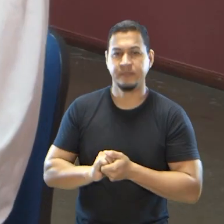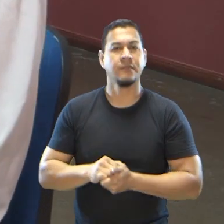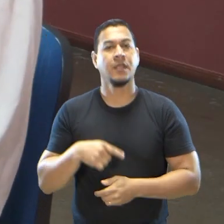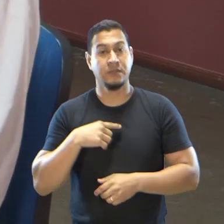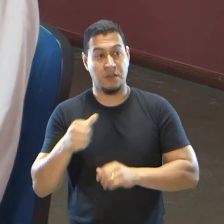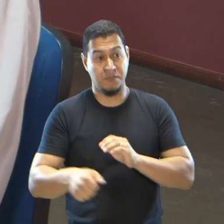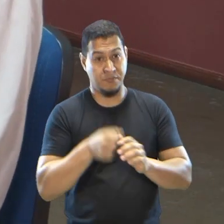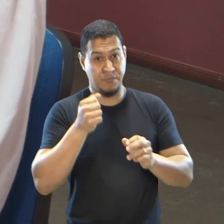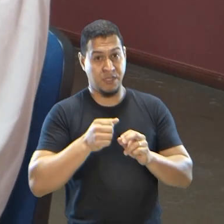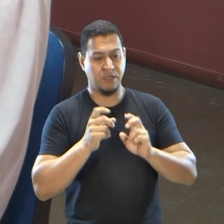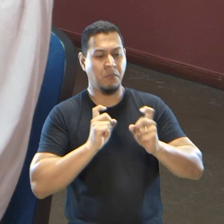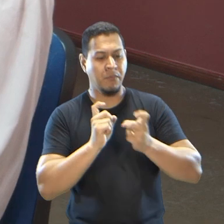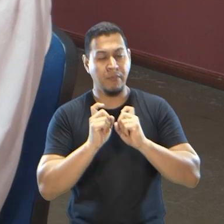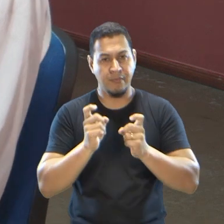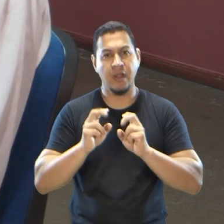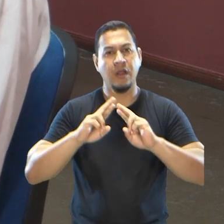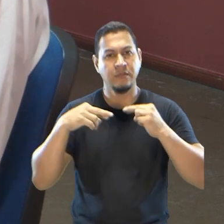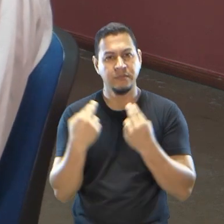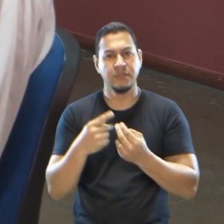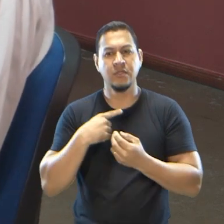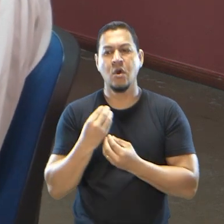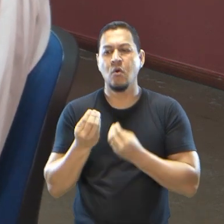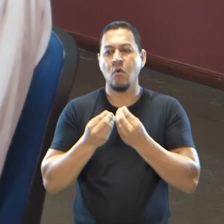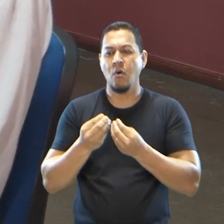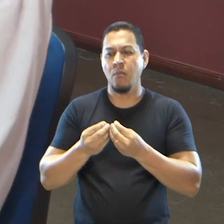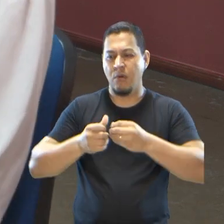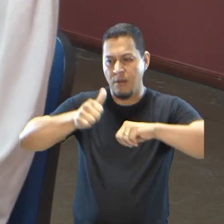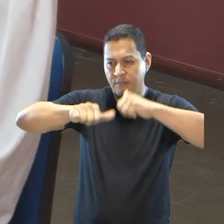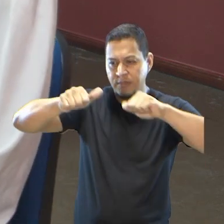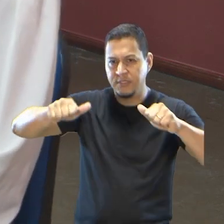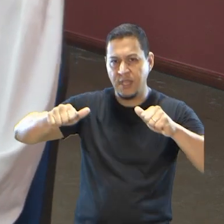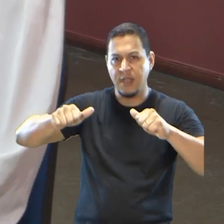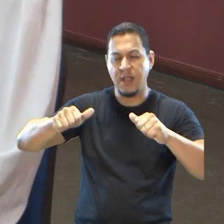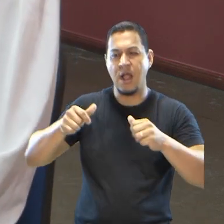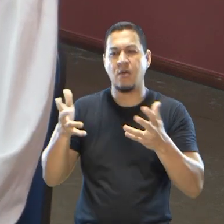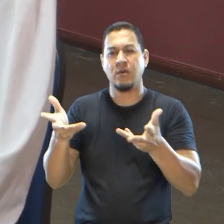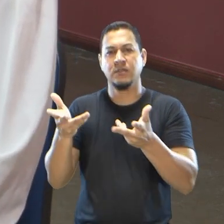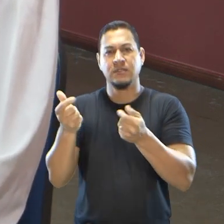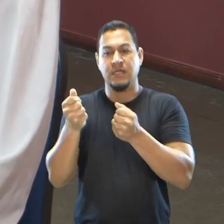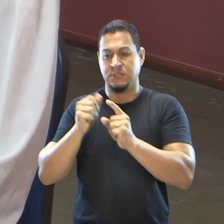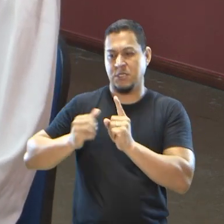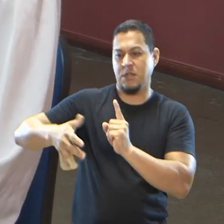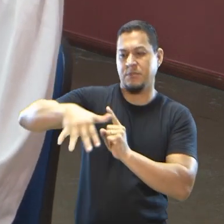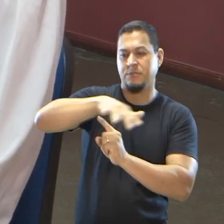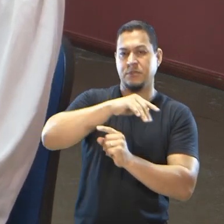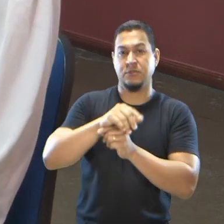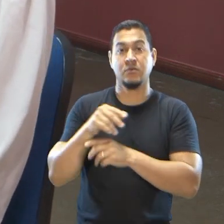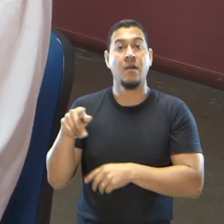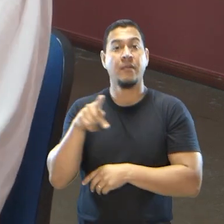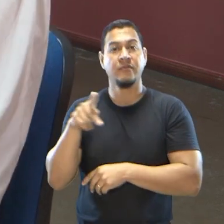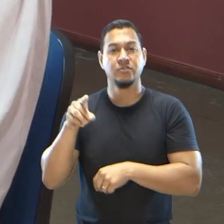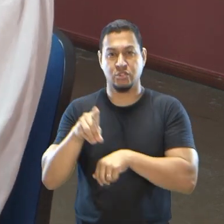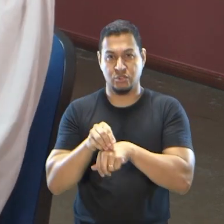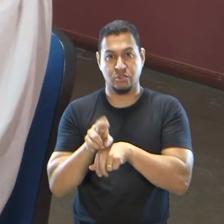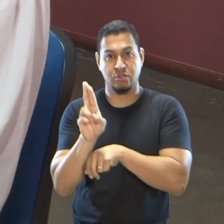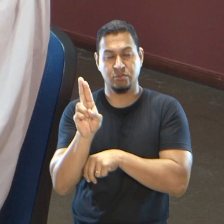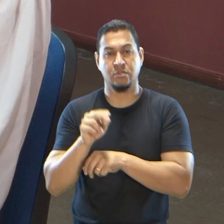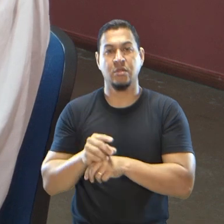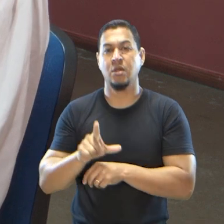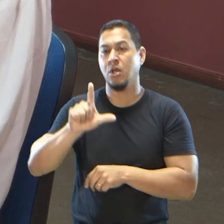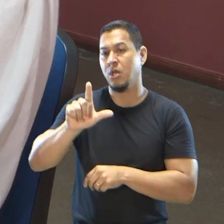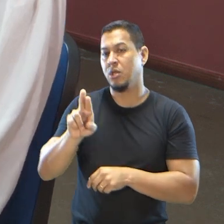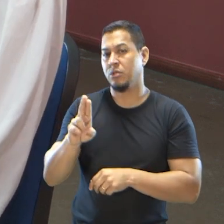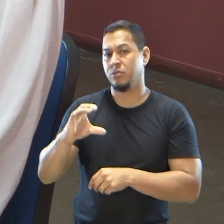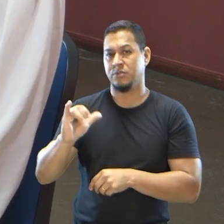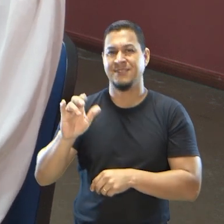A primeira mesa redonda vai ser com o tema Como Avaliar a Qualidade Ambiental, que será ministrada pela palestrante professora doutora